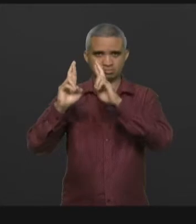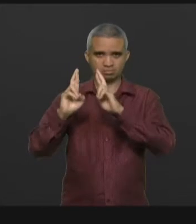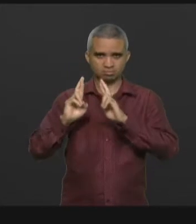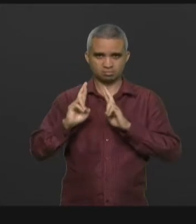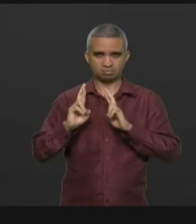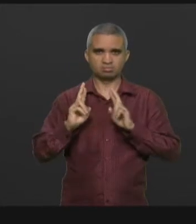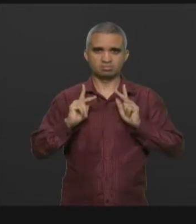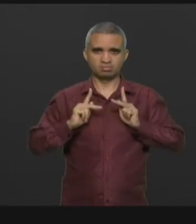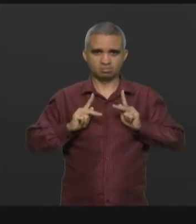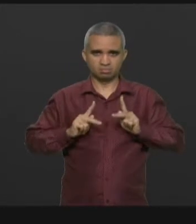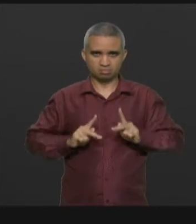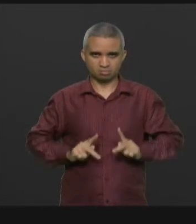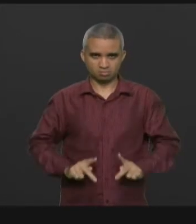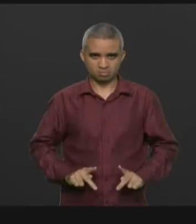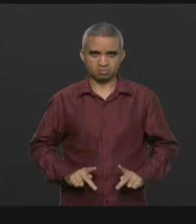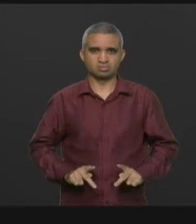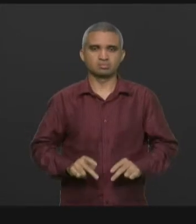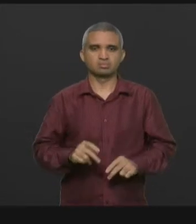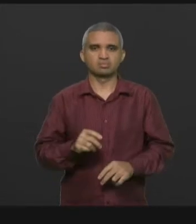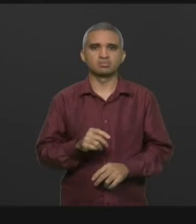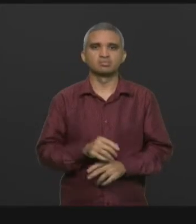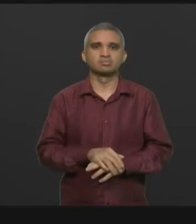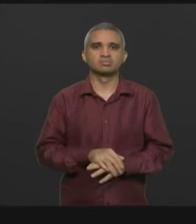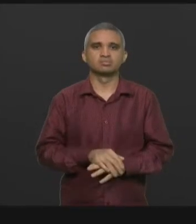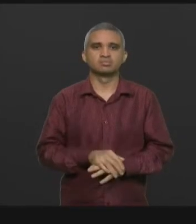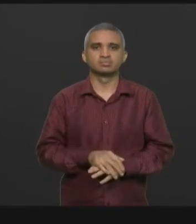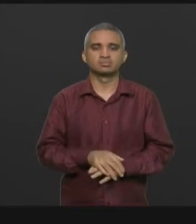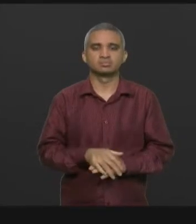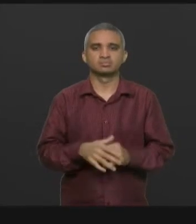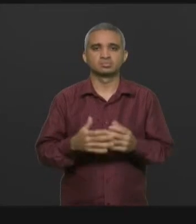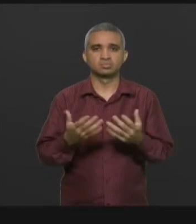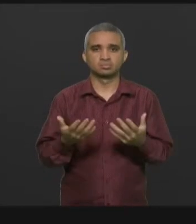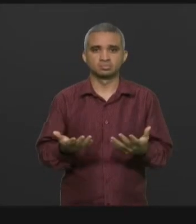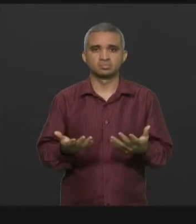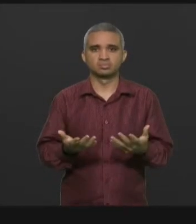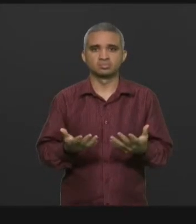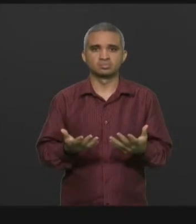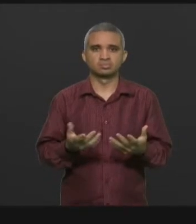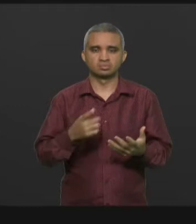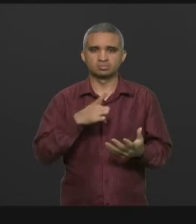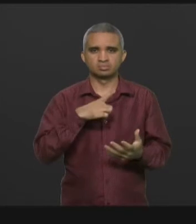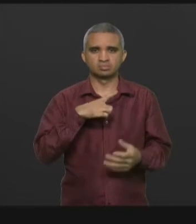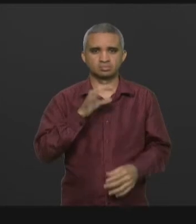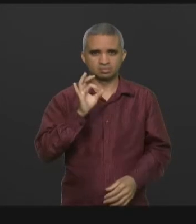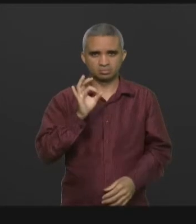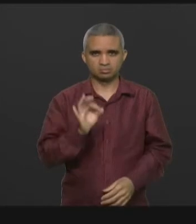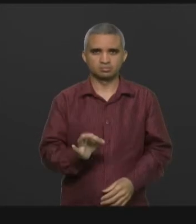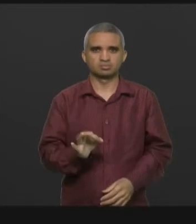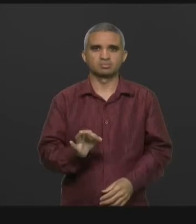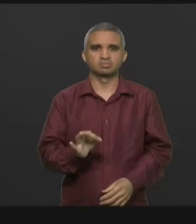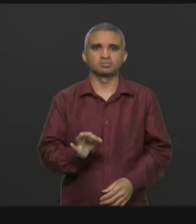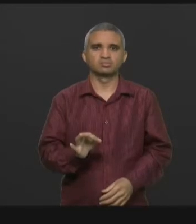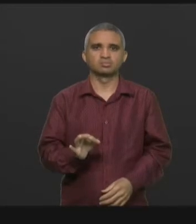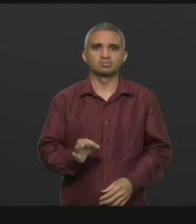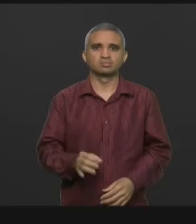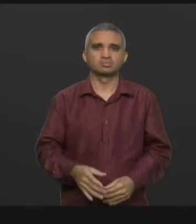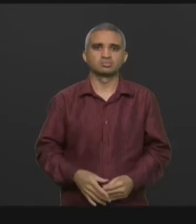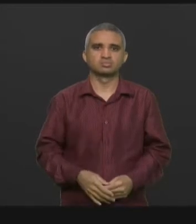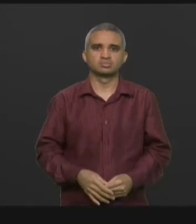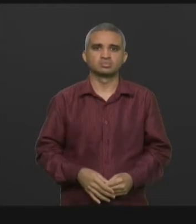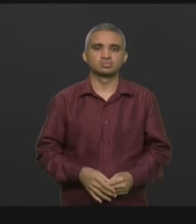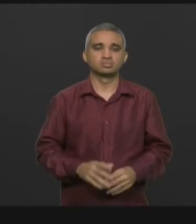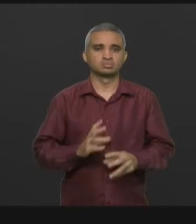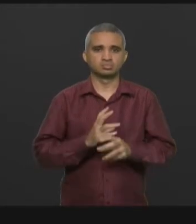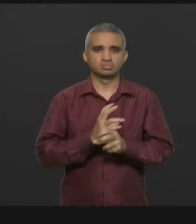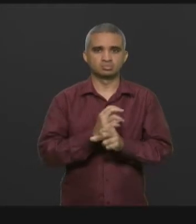ele muito grande e sei que é recíproco. E eu tenho certeza que essa soma de